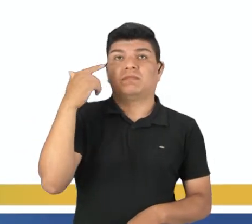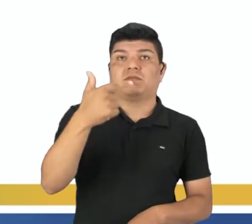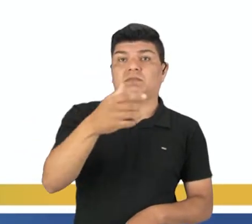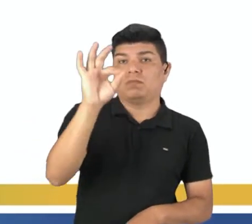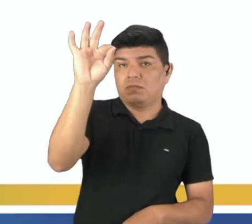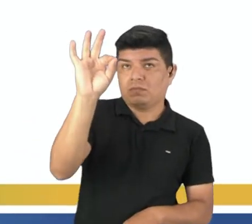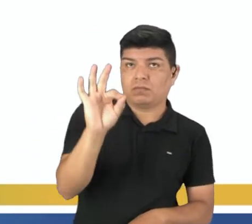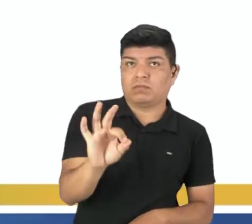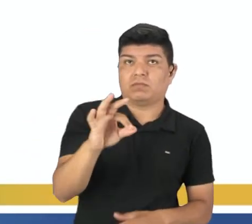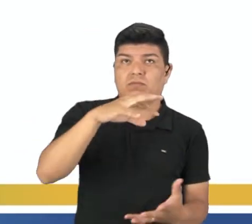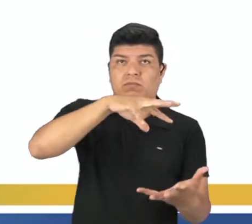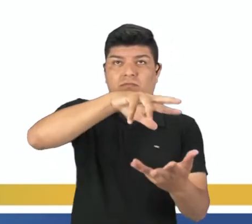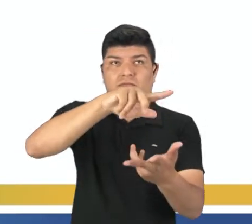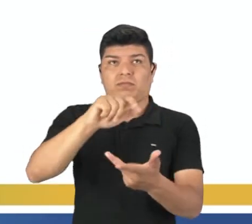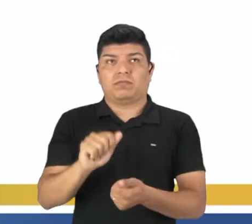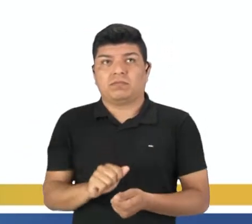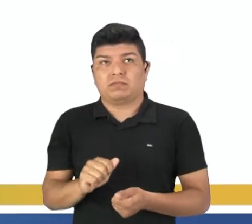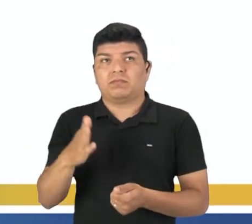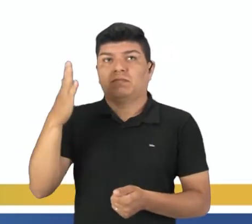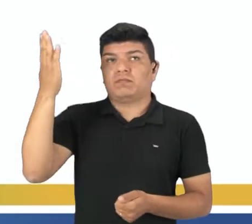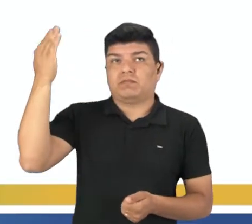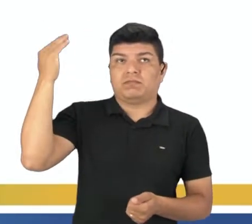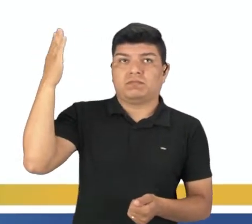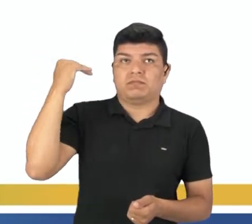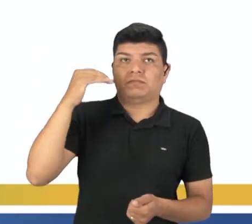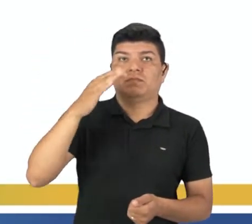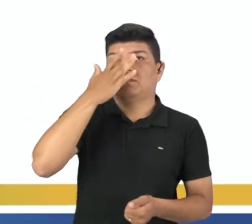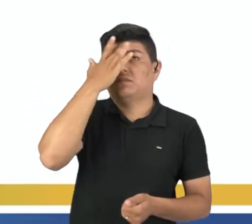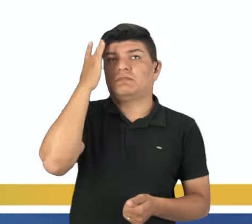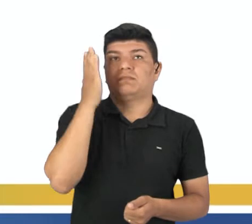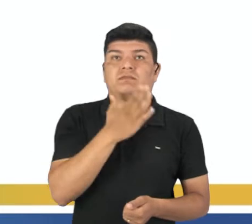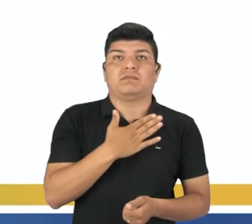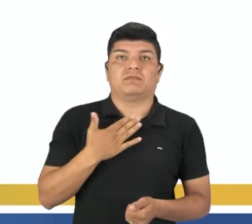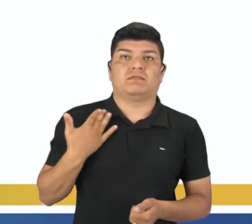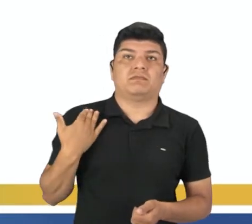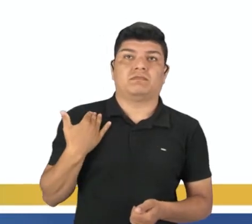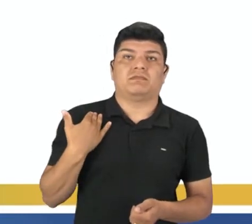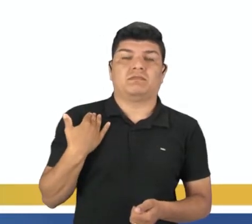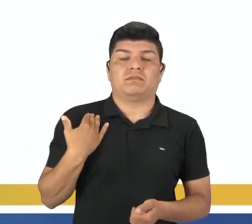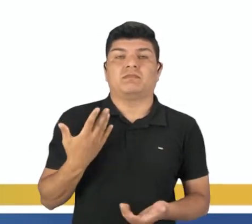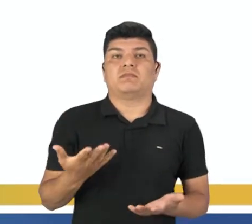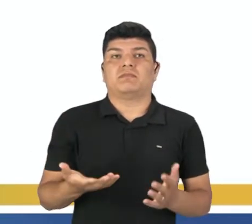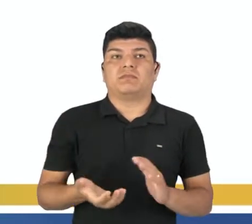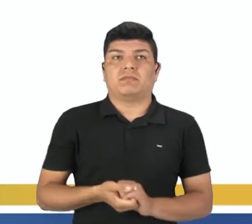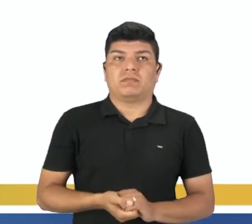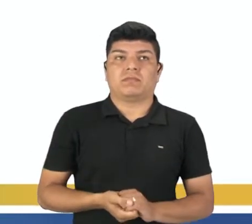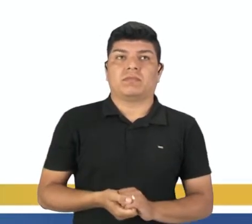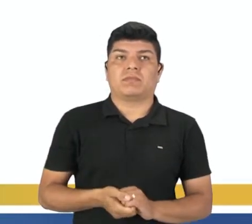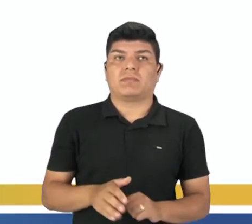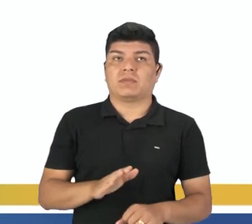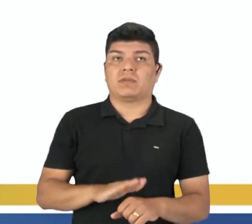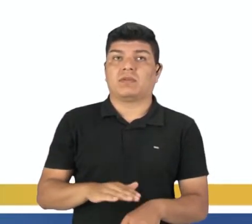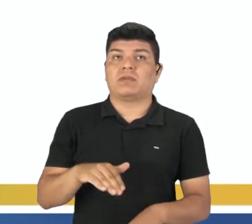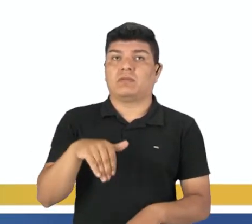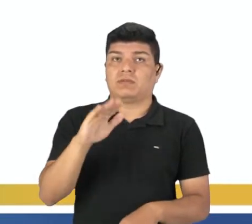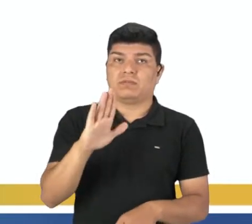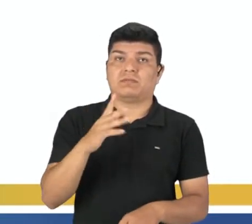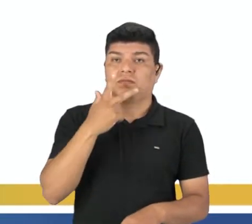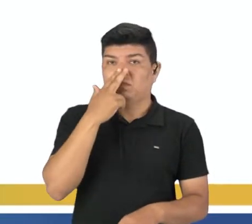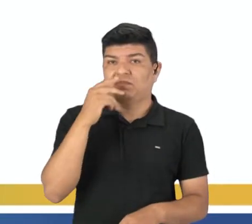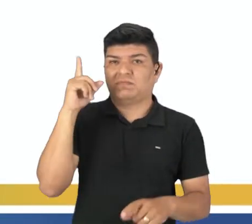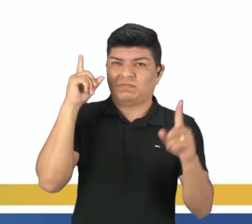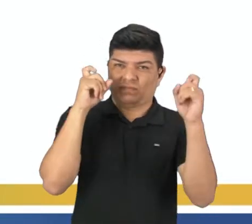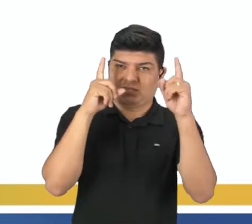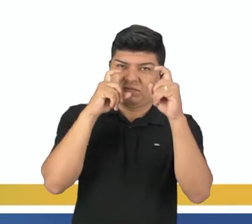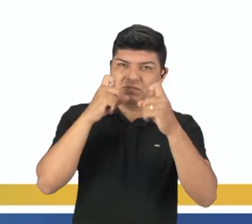época. A maior parte dessas pessoas que foram mortas foram os civis. É considerado o maior e mais